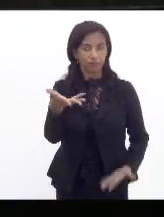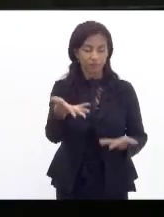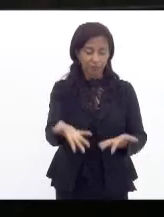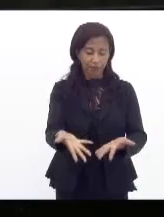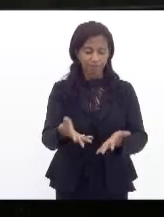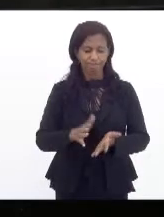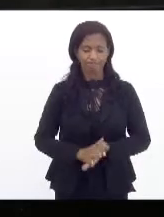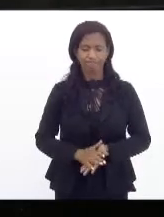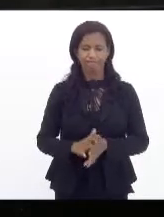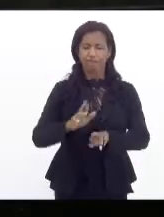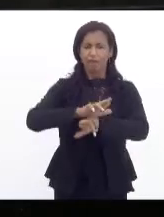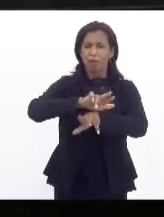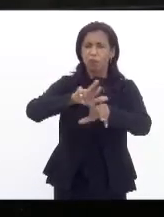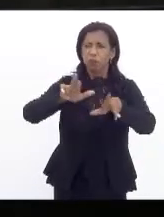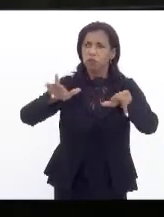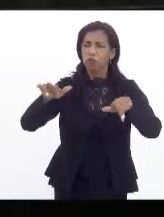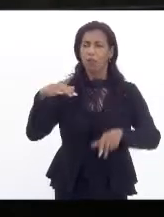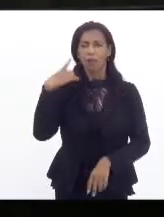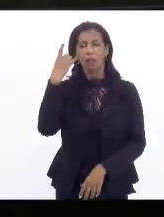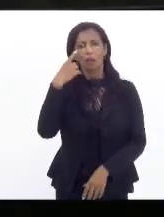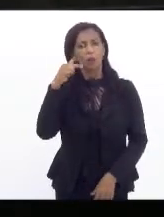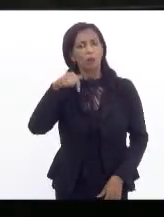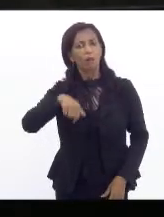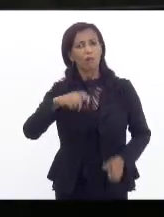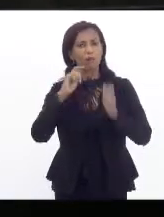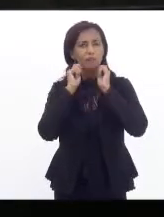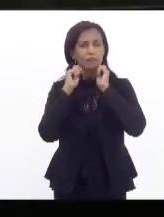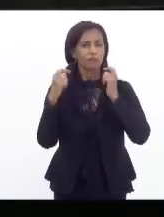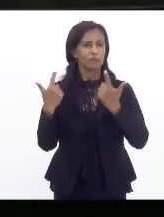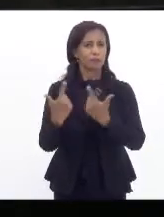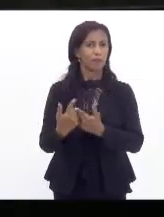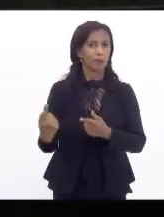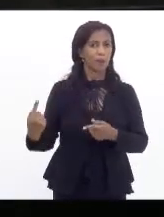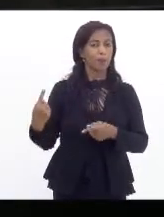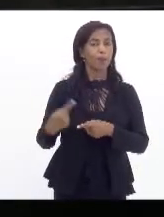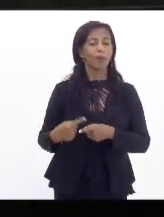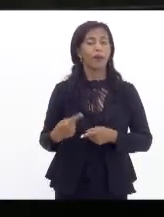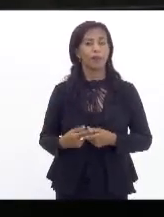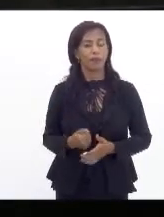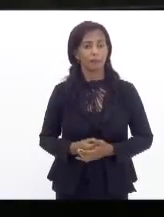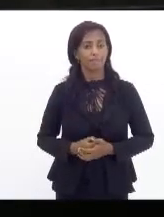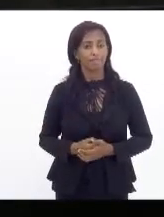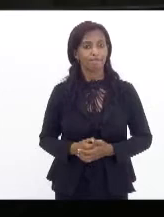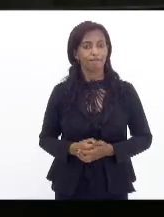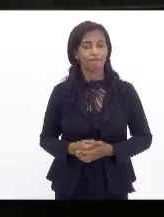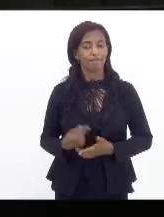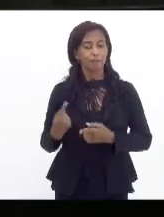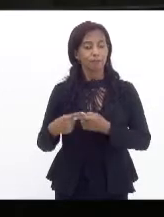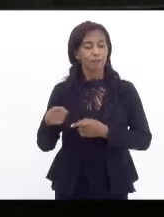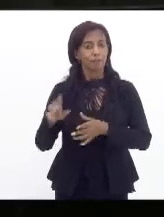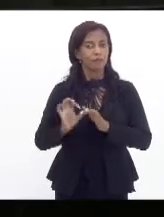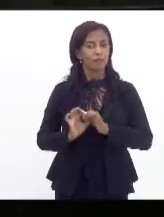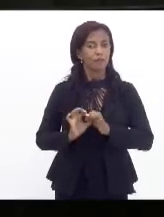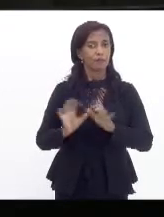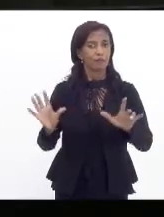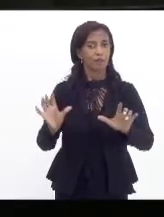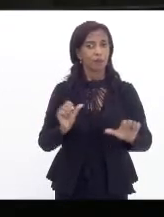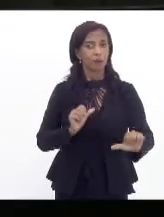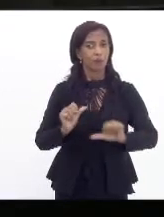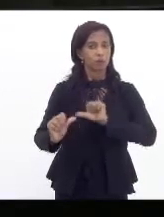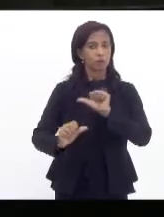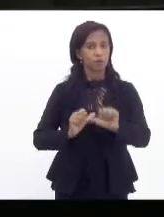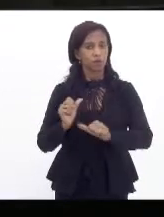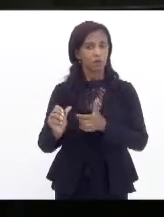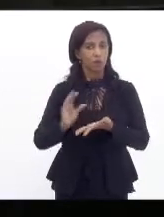4909-2021 de vários deputados aqui da casa. Por quê? Porque ele autoriza uma transferência de um